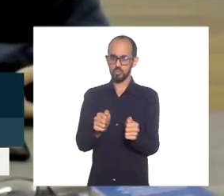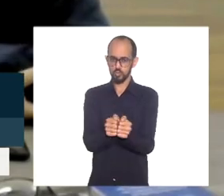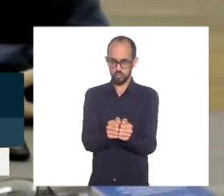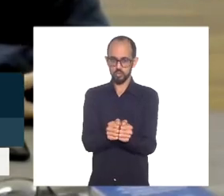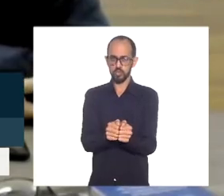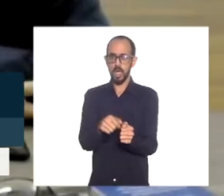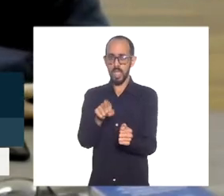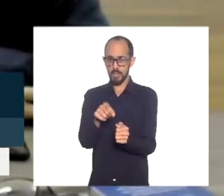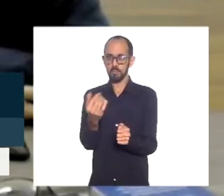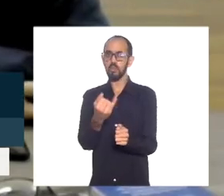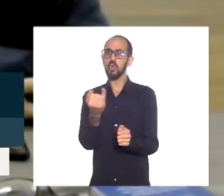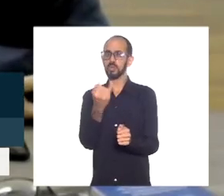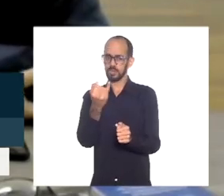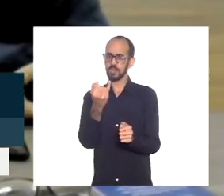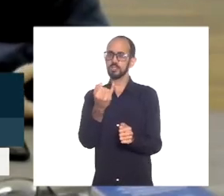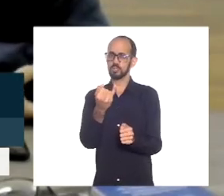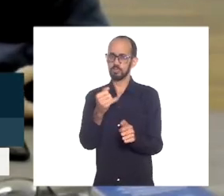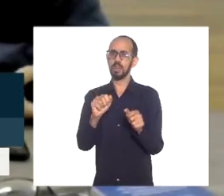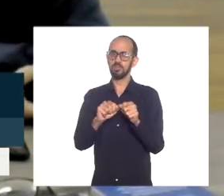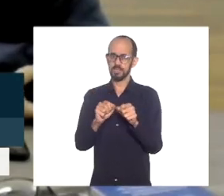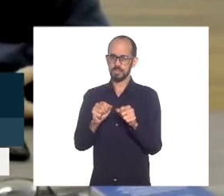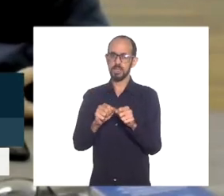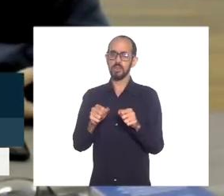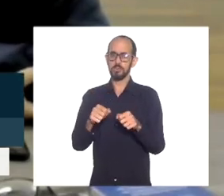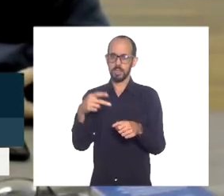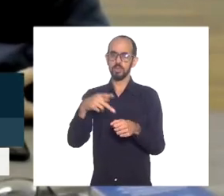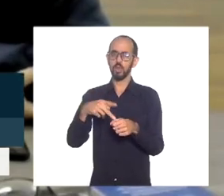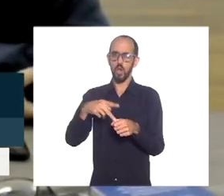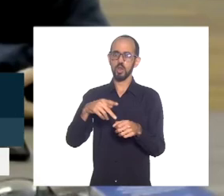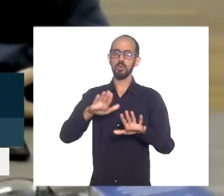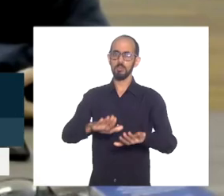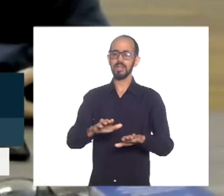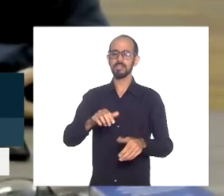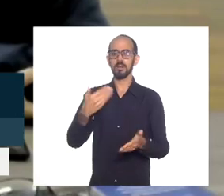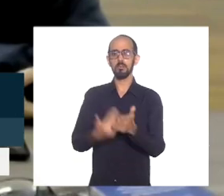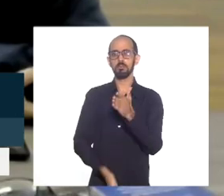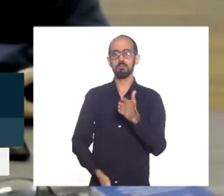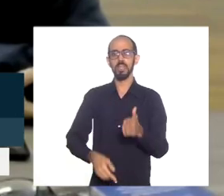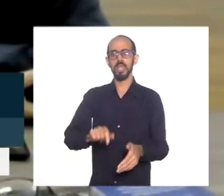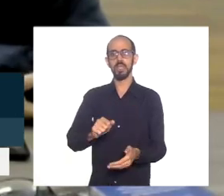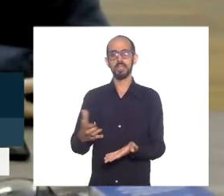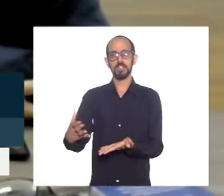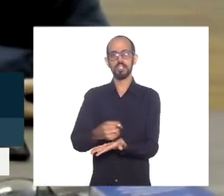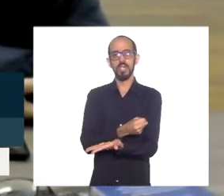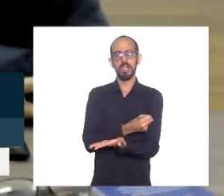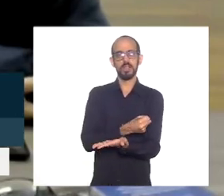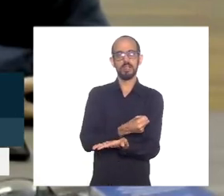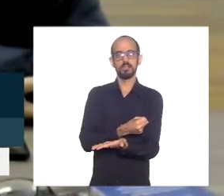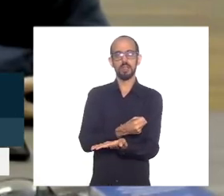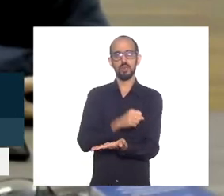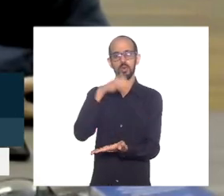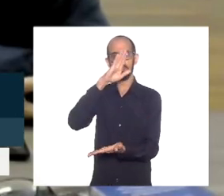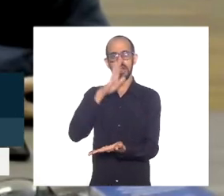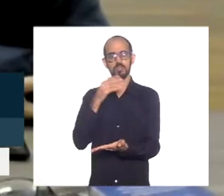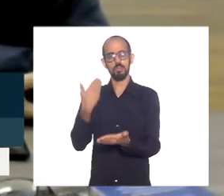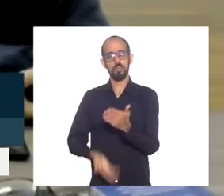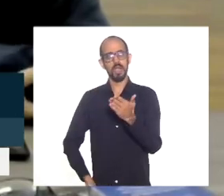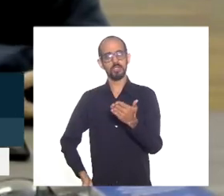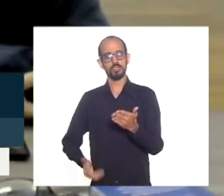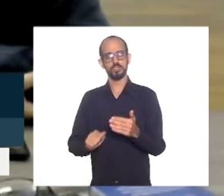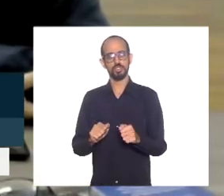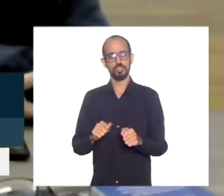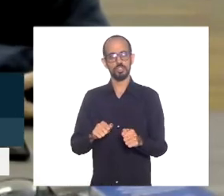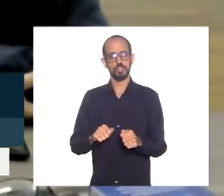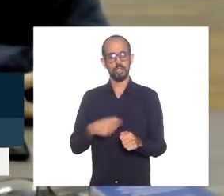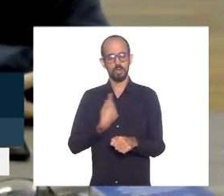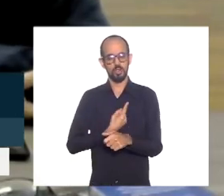produzir petróleo, mas isso é uma perda significativa de receitas que o Estado perde, o Brasil perde. E a gente